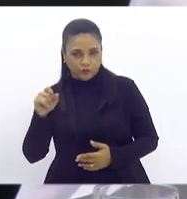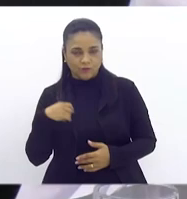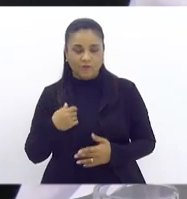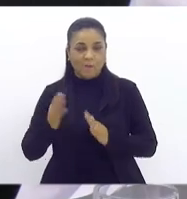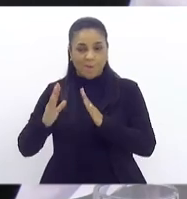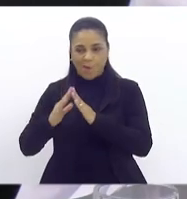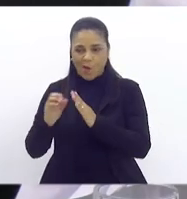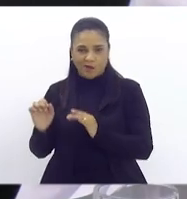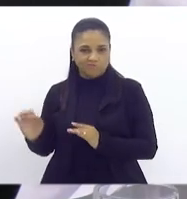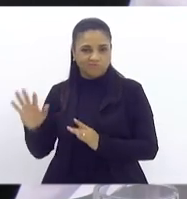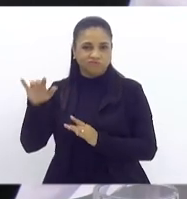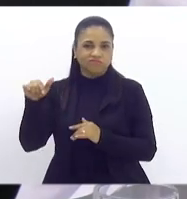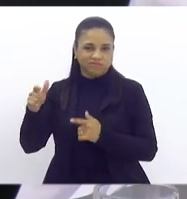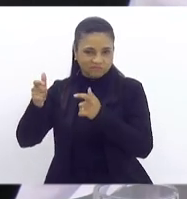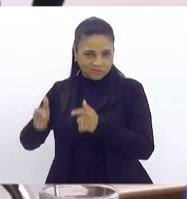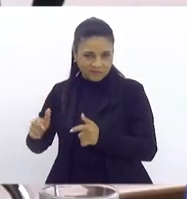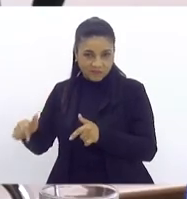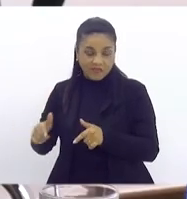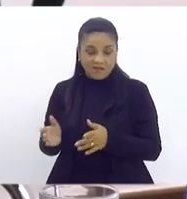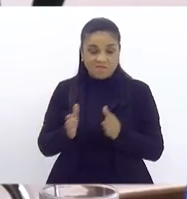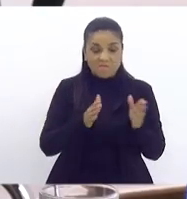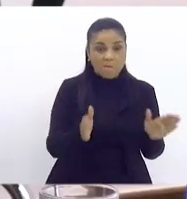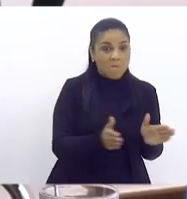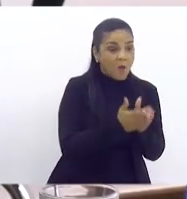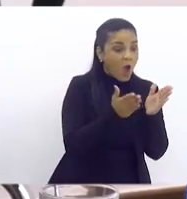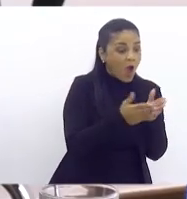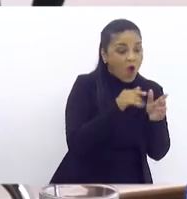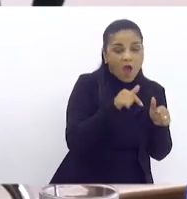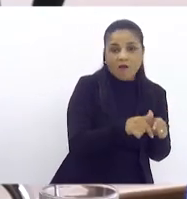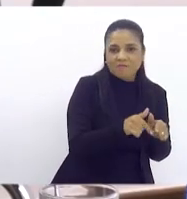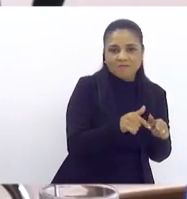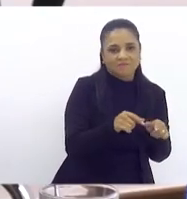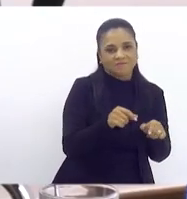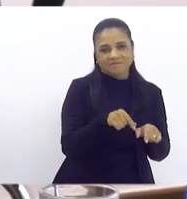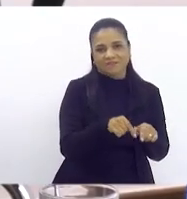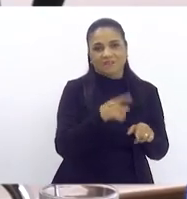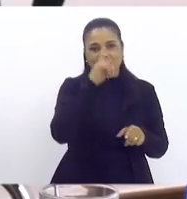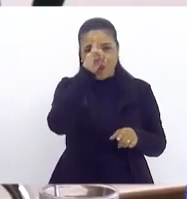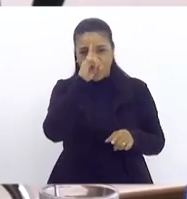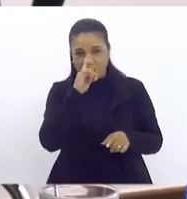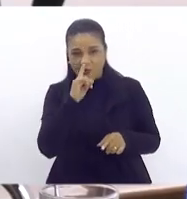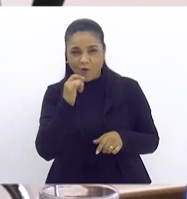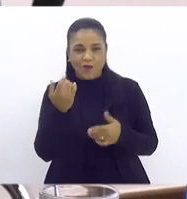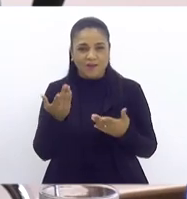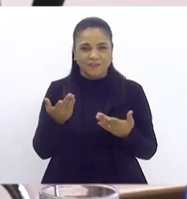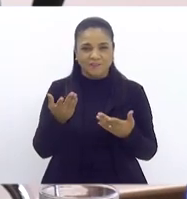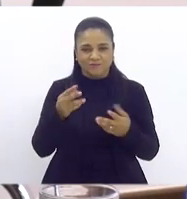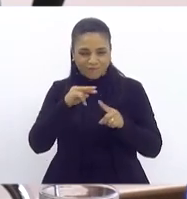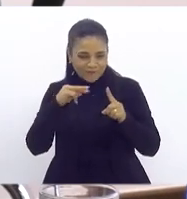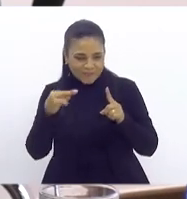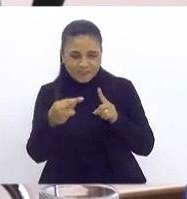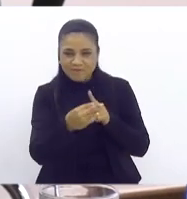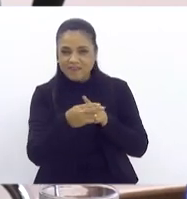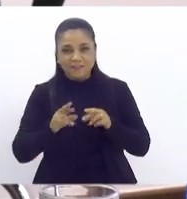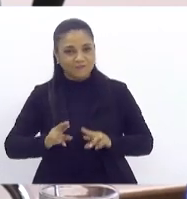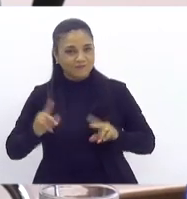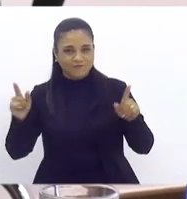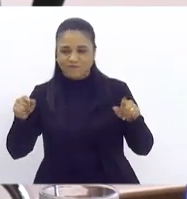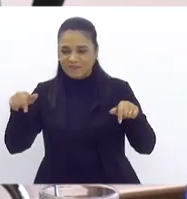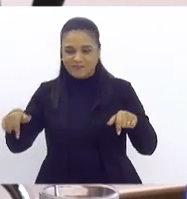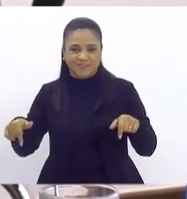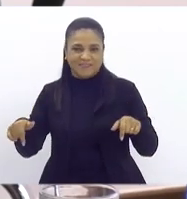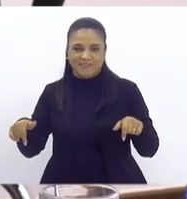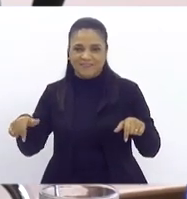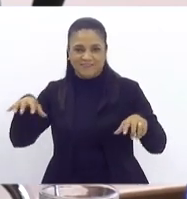justiça se pessoas brancas ricas com visibilidade idade loiras né enfim eh fossem os